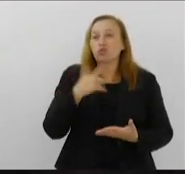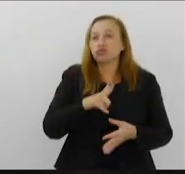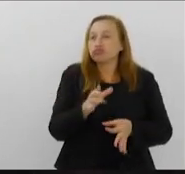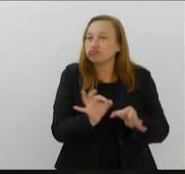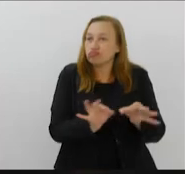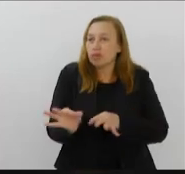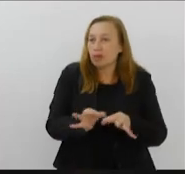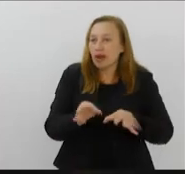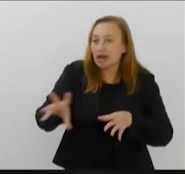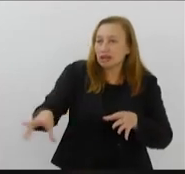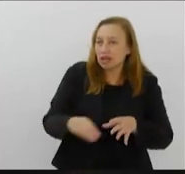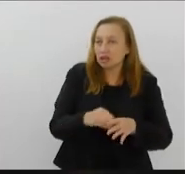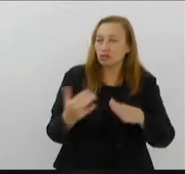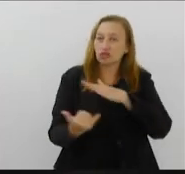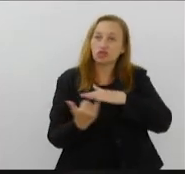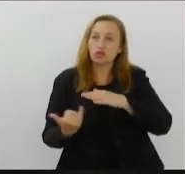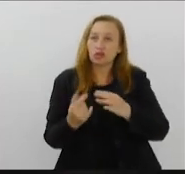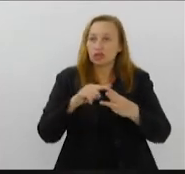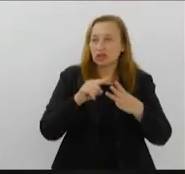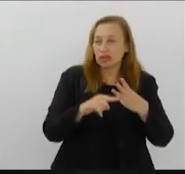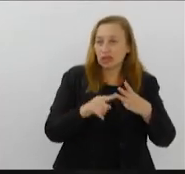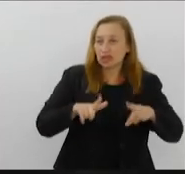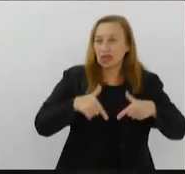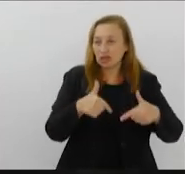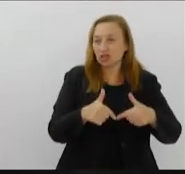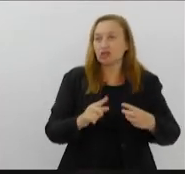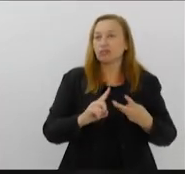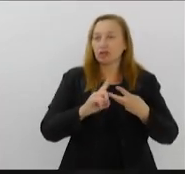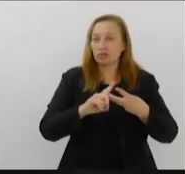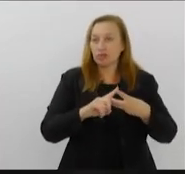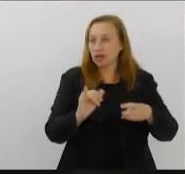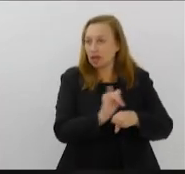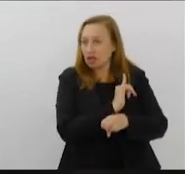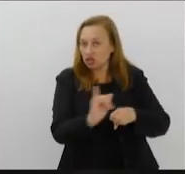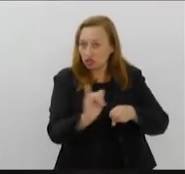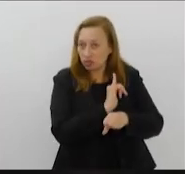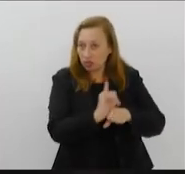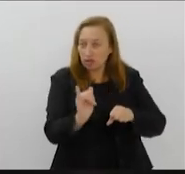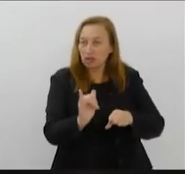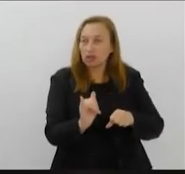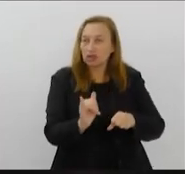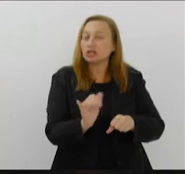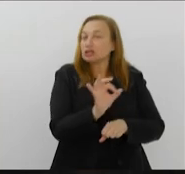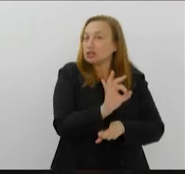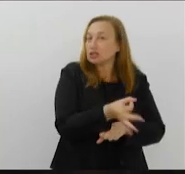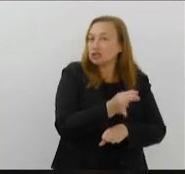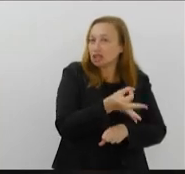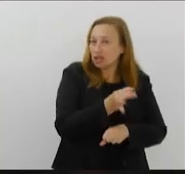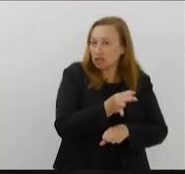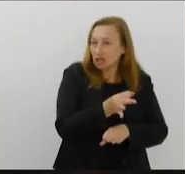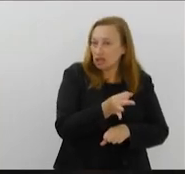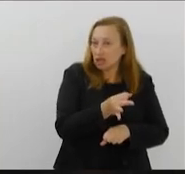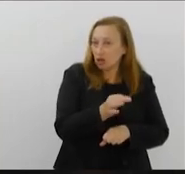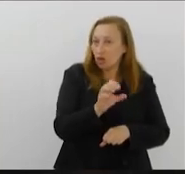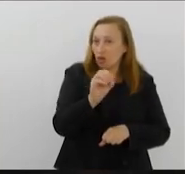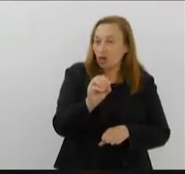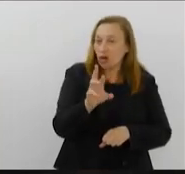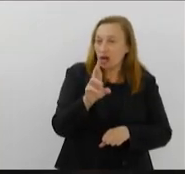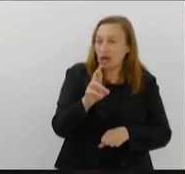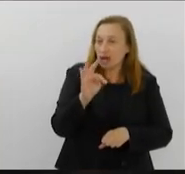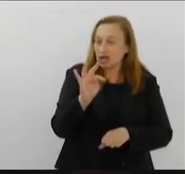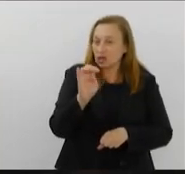do Instituto, né, três ações. Né, a primeira articulação é uma articulação, de fato, horizontal. Então,